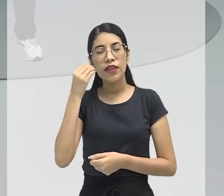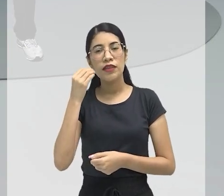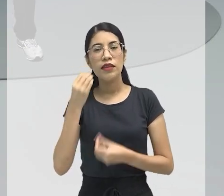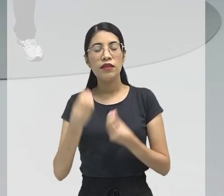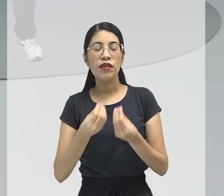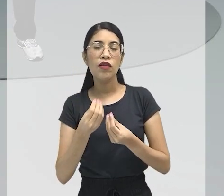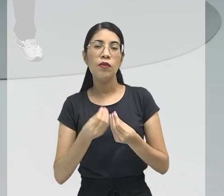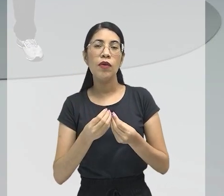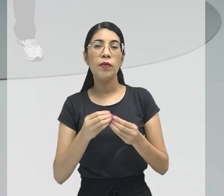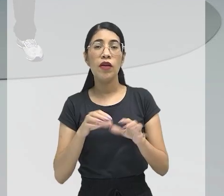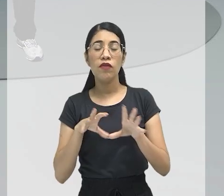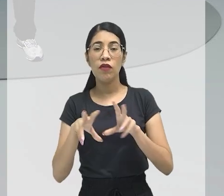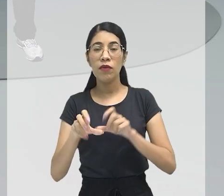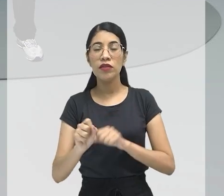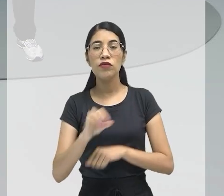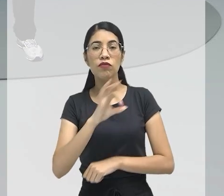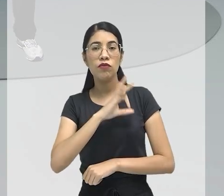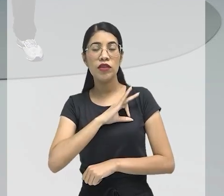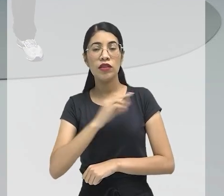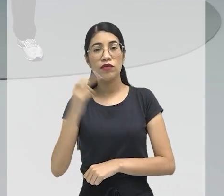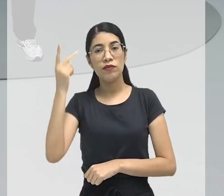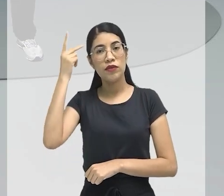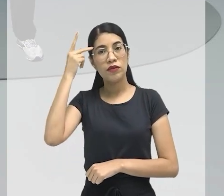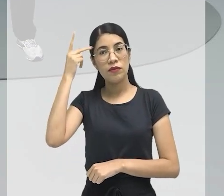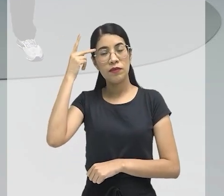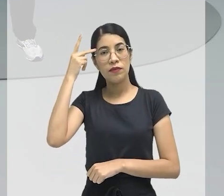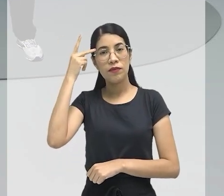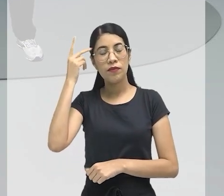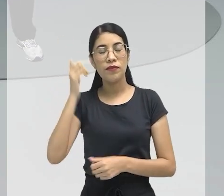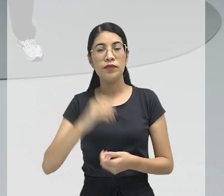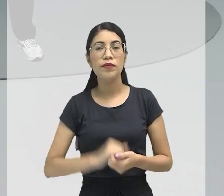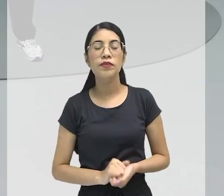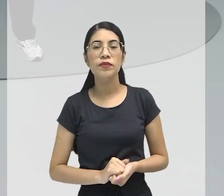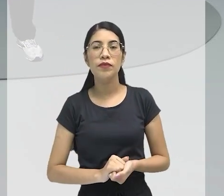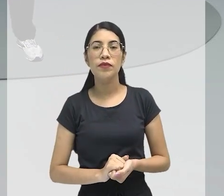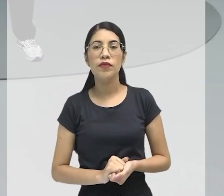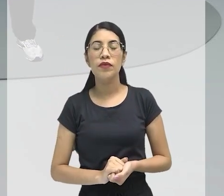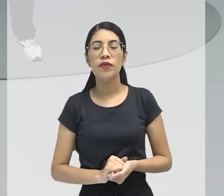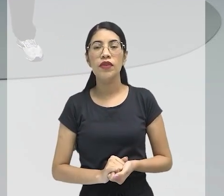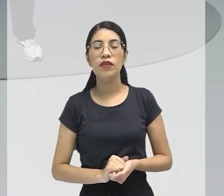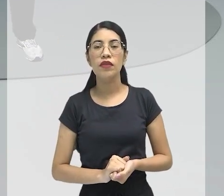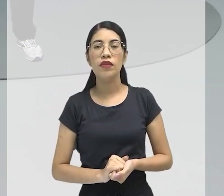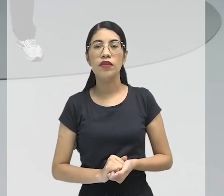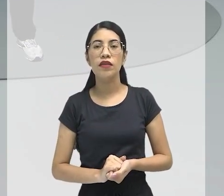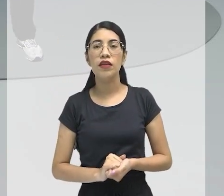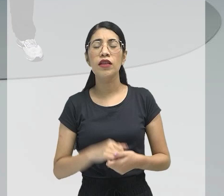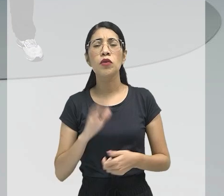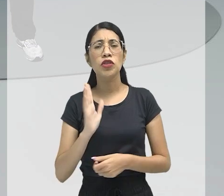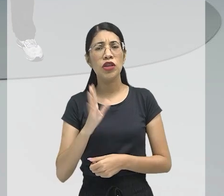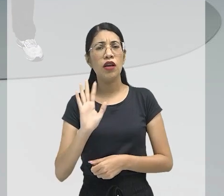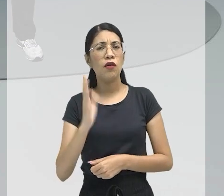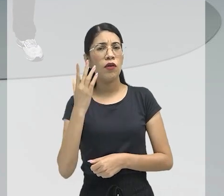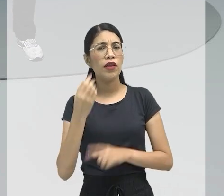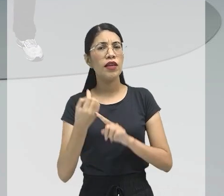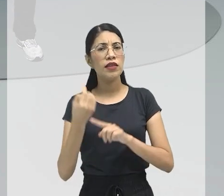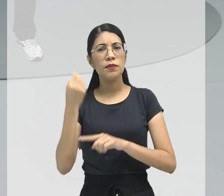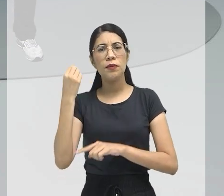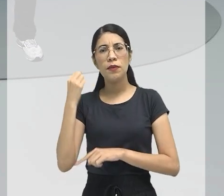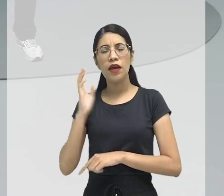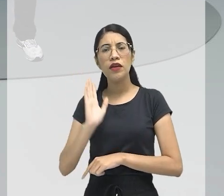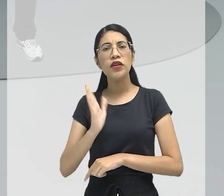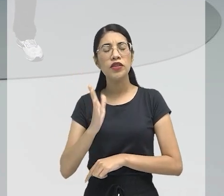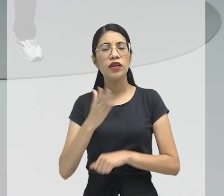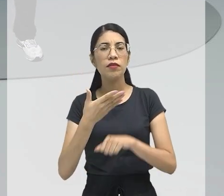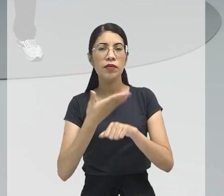na formação de policiais militares do estado de São Paulo, no Brasil. Então lá já acontece há um tempinho isso aí,